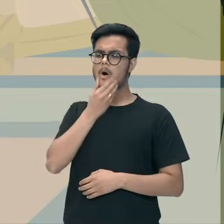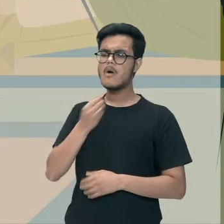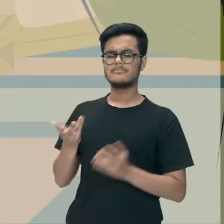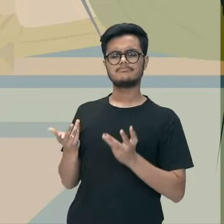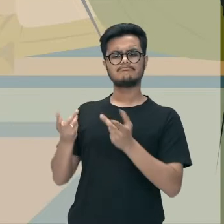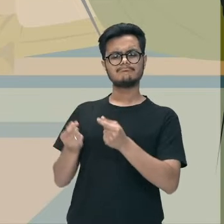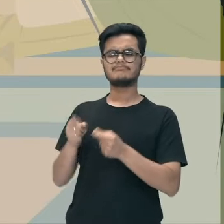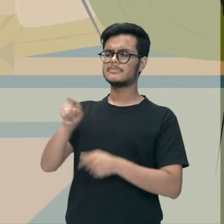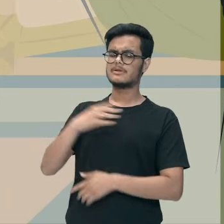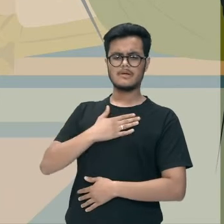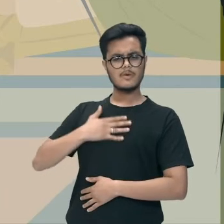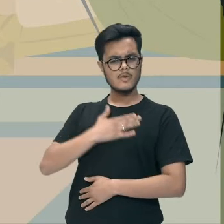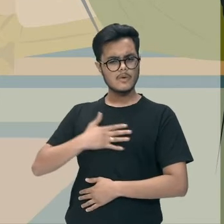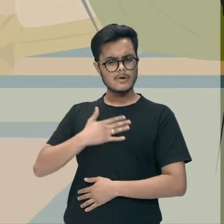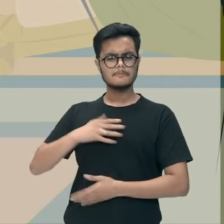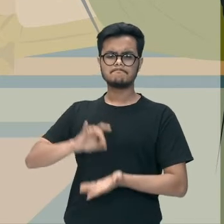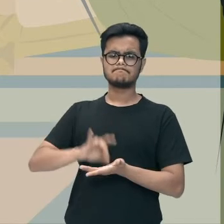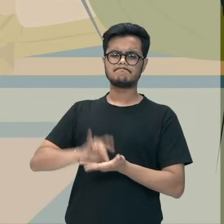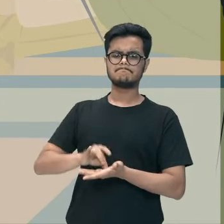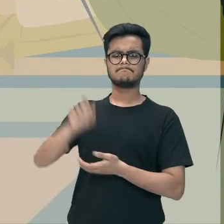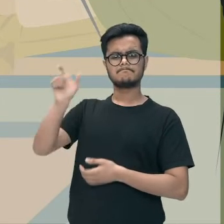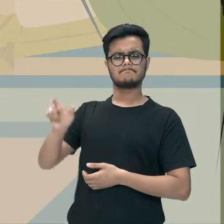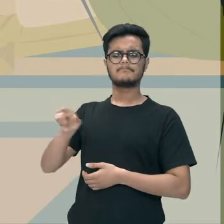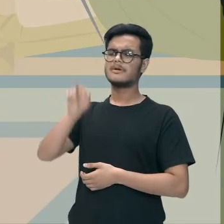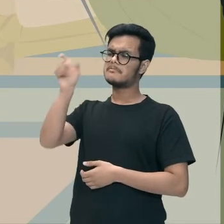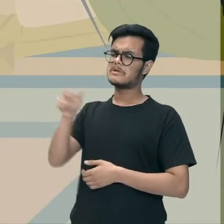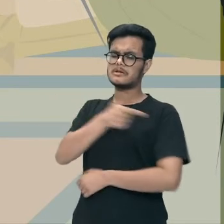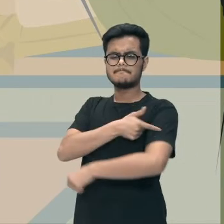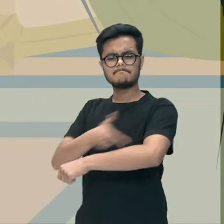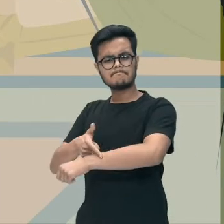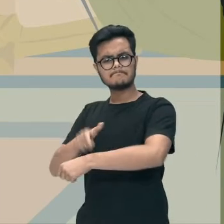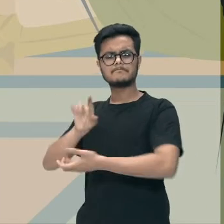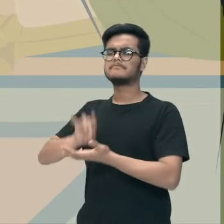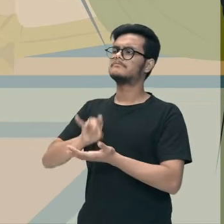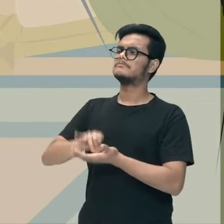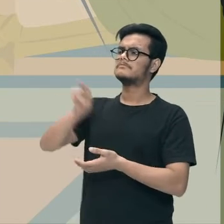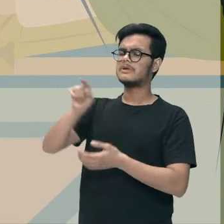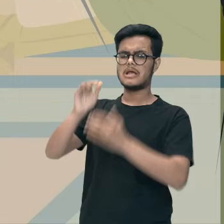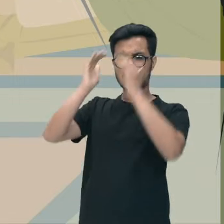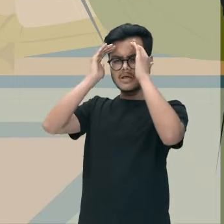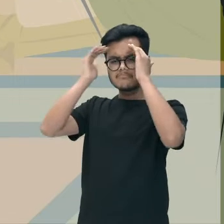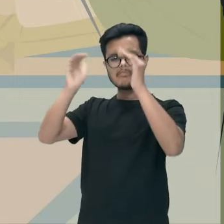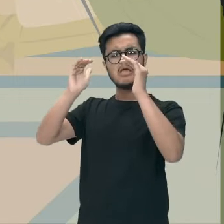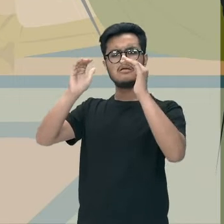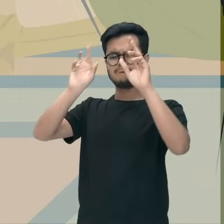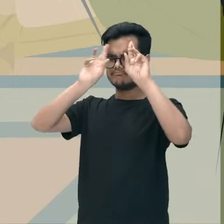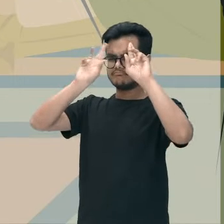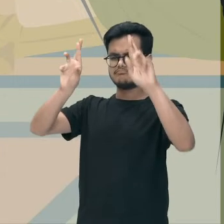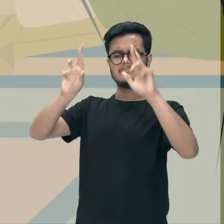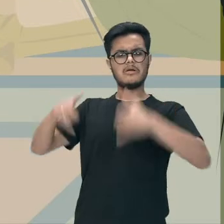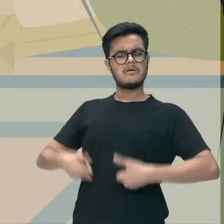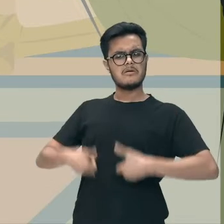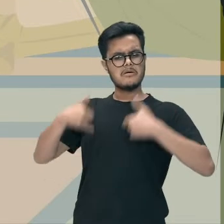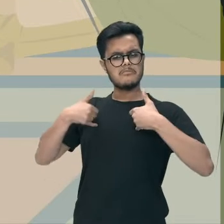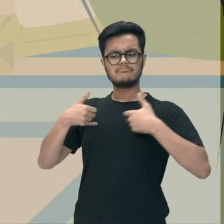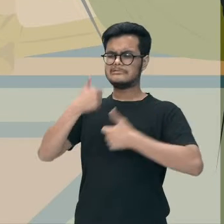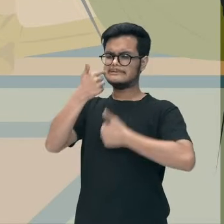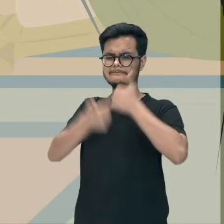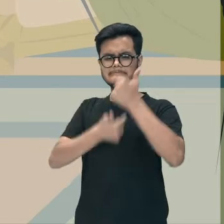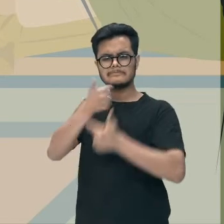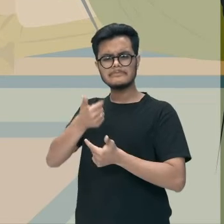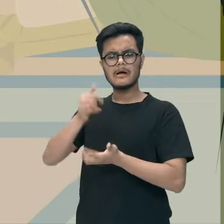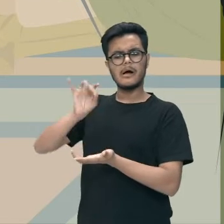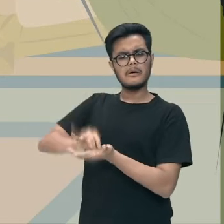pelos brasileiros, porque como ele era uma pessoa educada, muito respeitador, trabalhava muito,